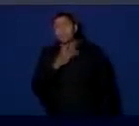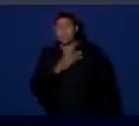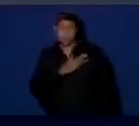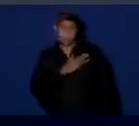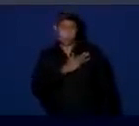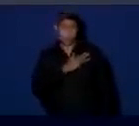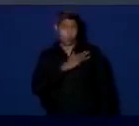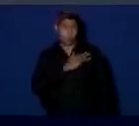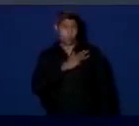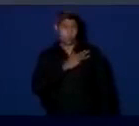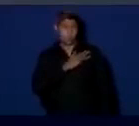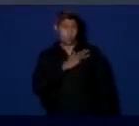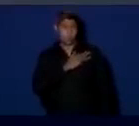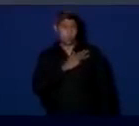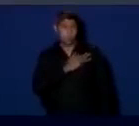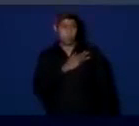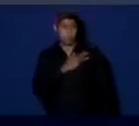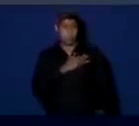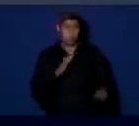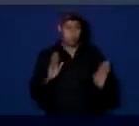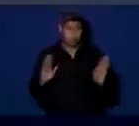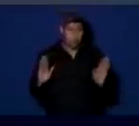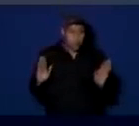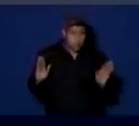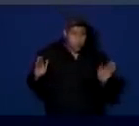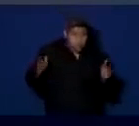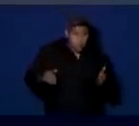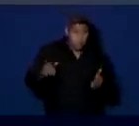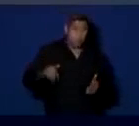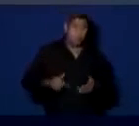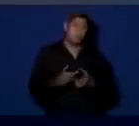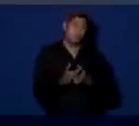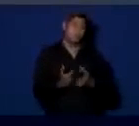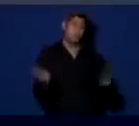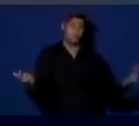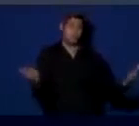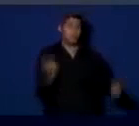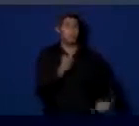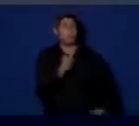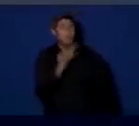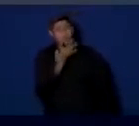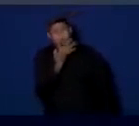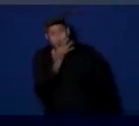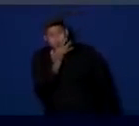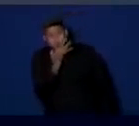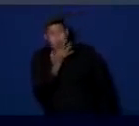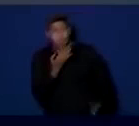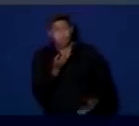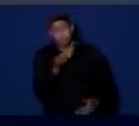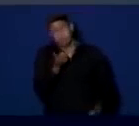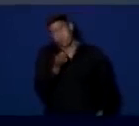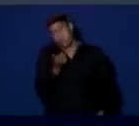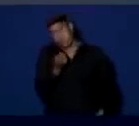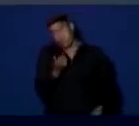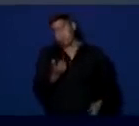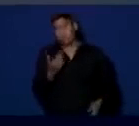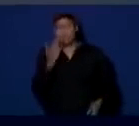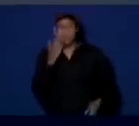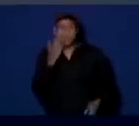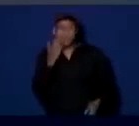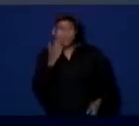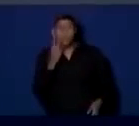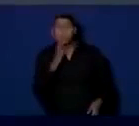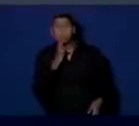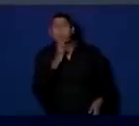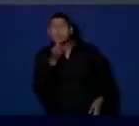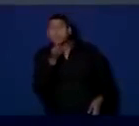ser centrista, aspas, aspas, aspas, é enorme. E eu me impressiono muito pouco com,